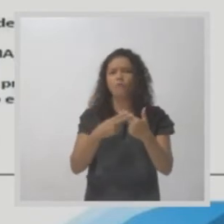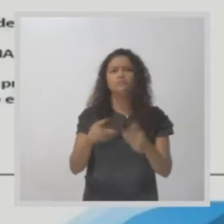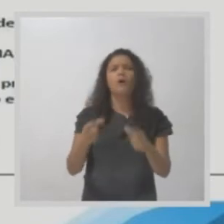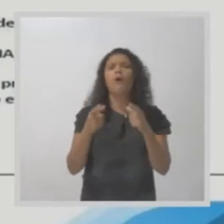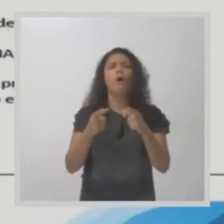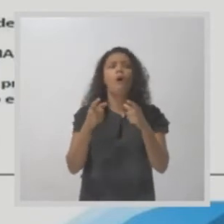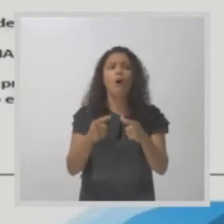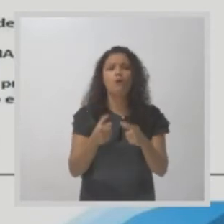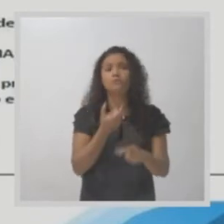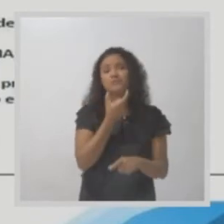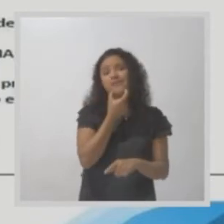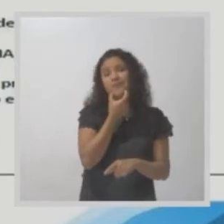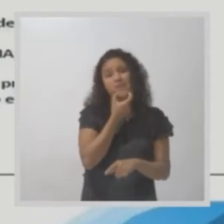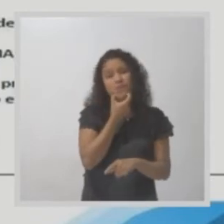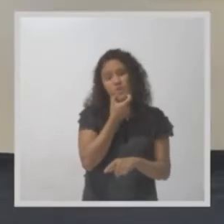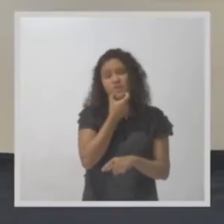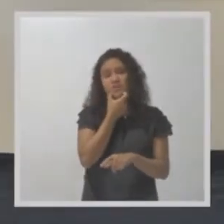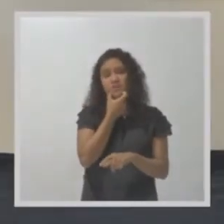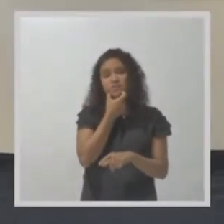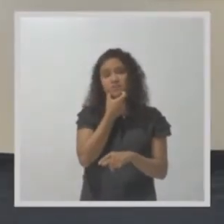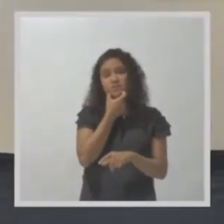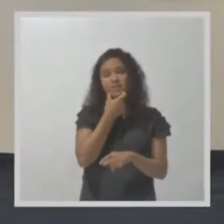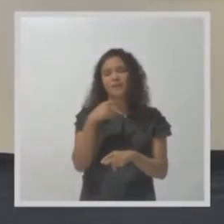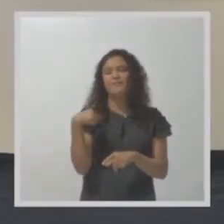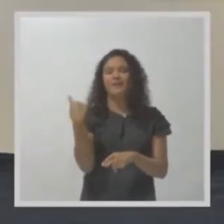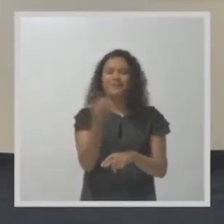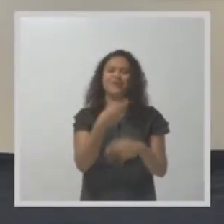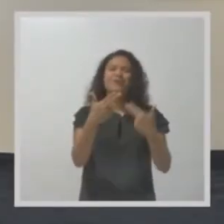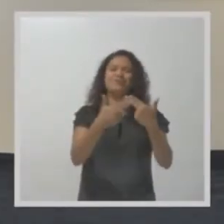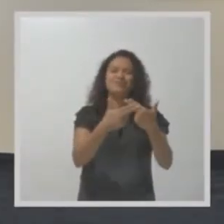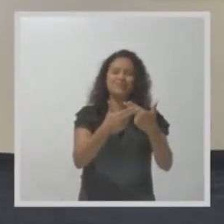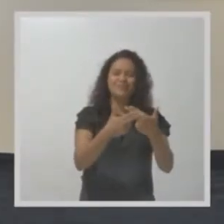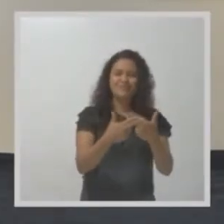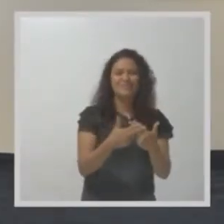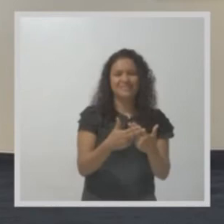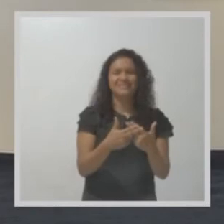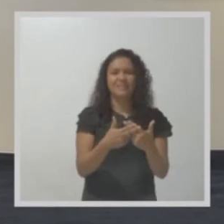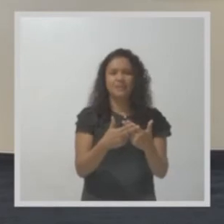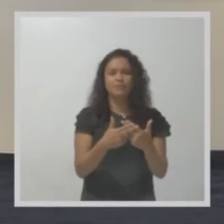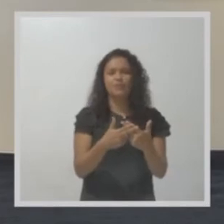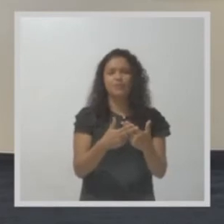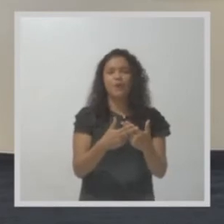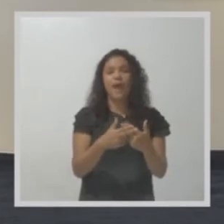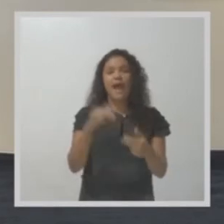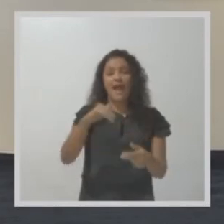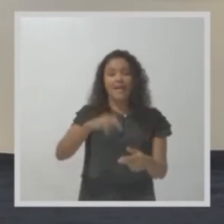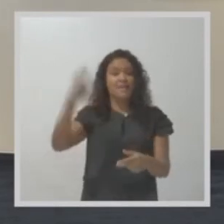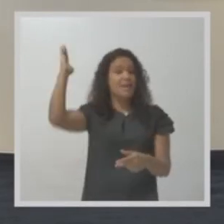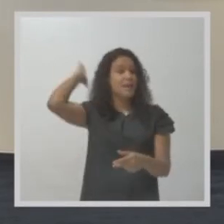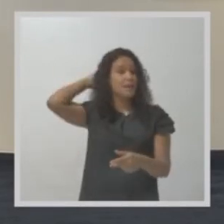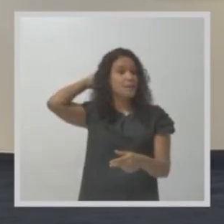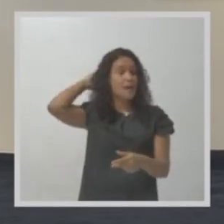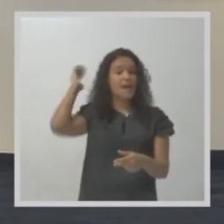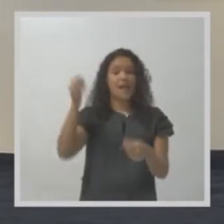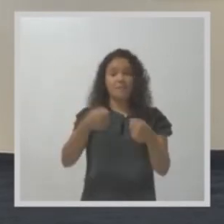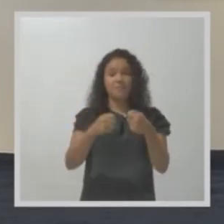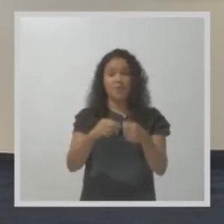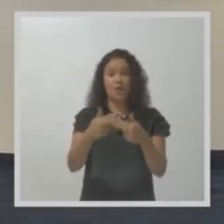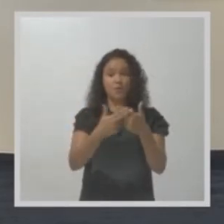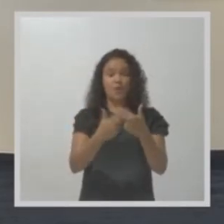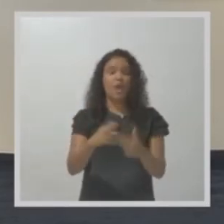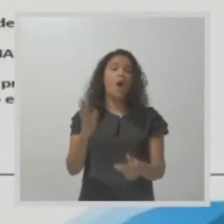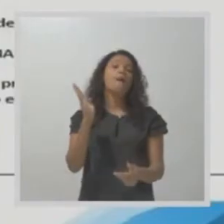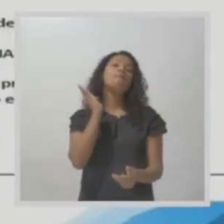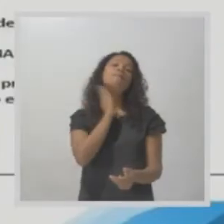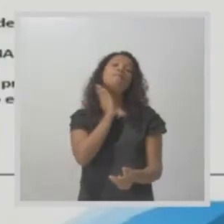muito, importamos muitas palavras do estrangeiro para englobar nossa variedade linguística e para